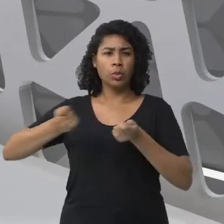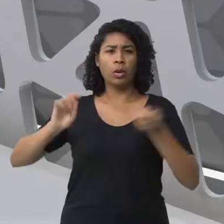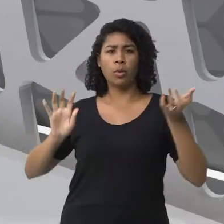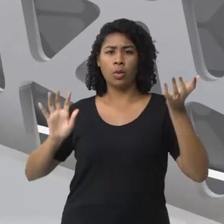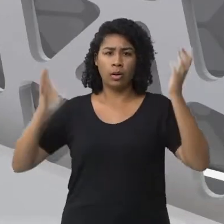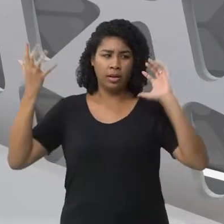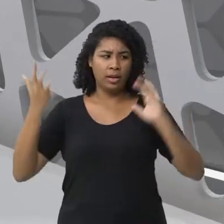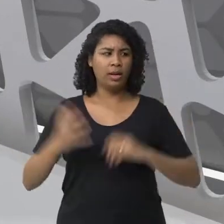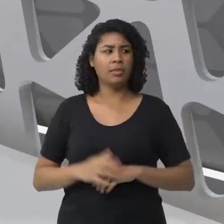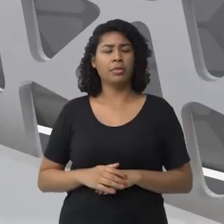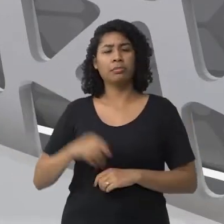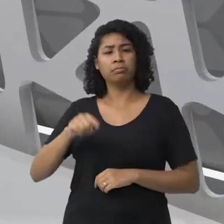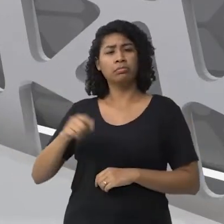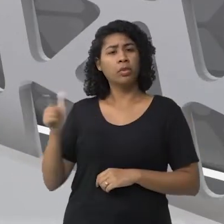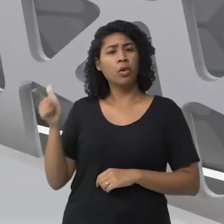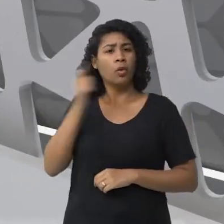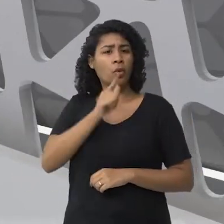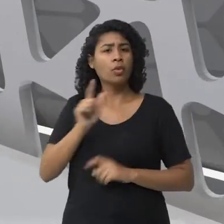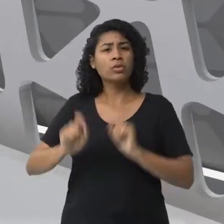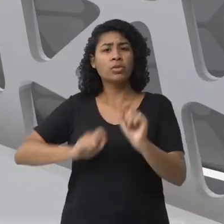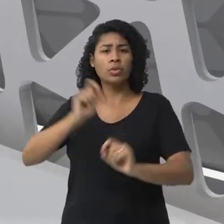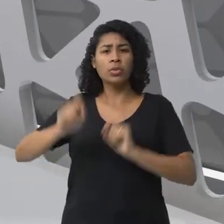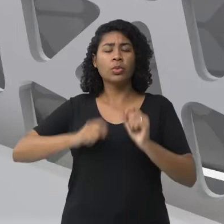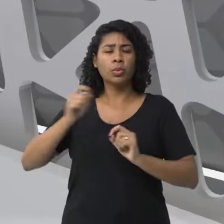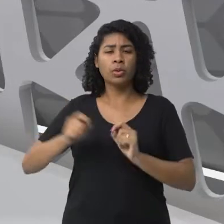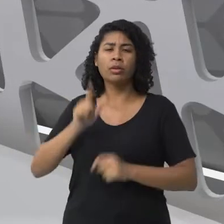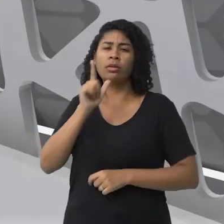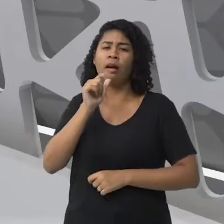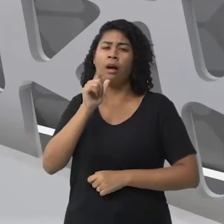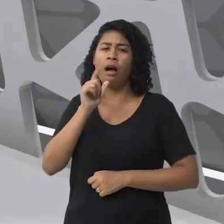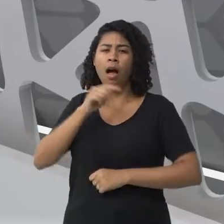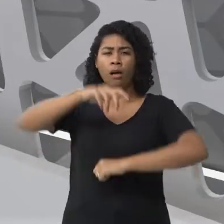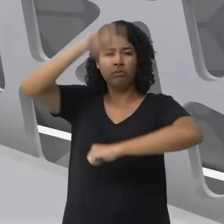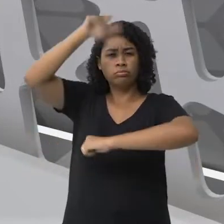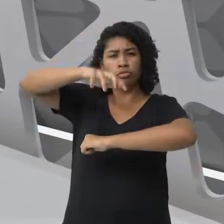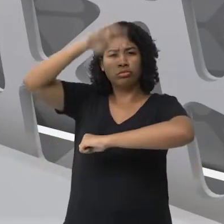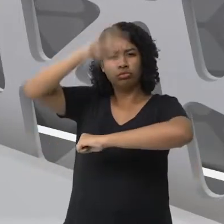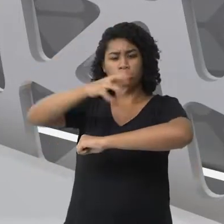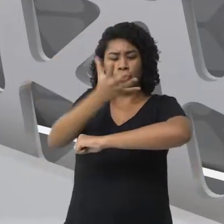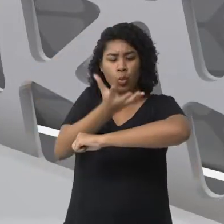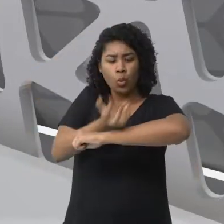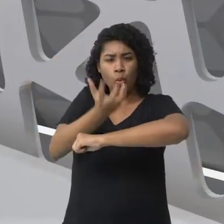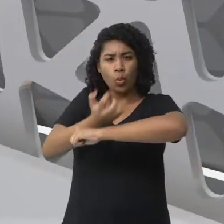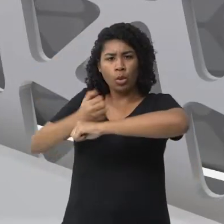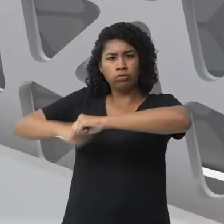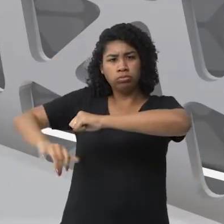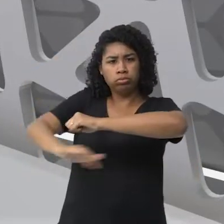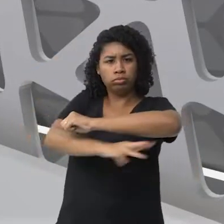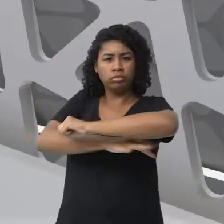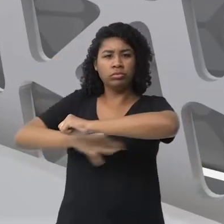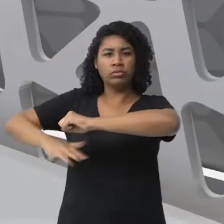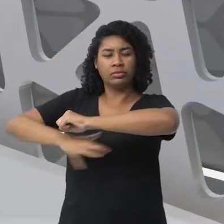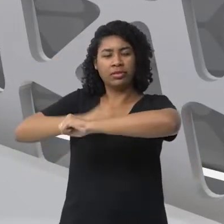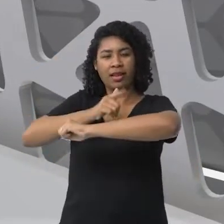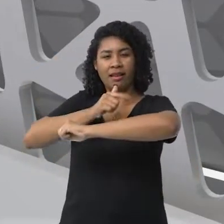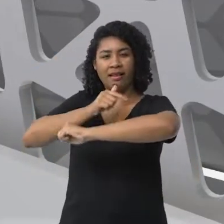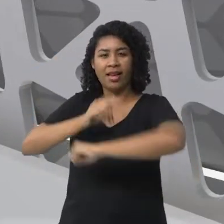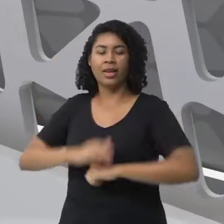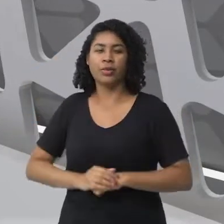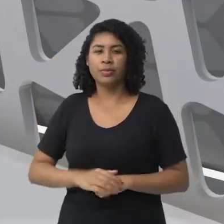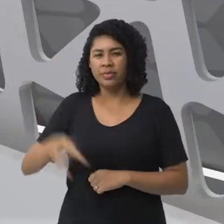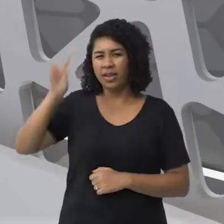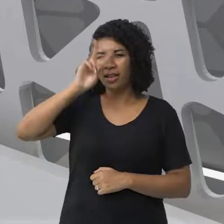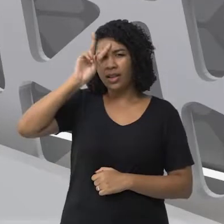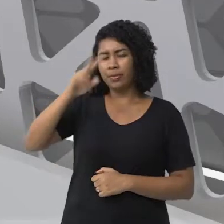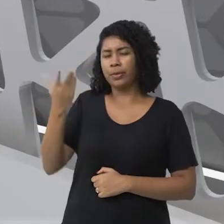para a gente poder ter a água através das bacias hidrográficas, a chuva. Olha só, a gente estudou anteriormente